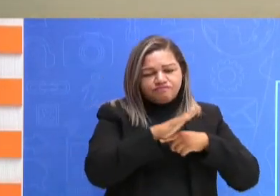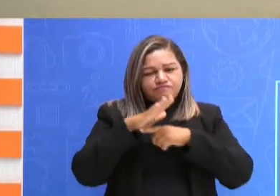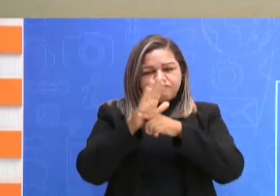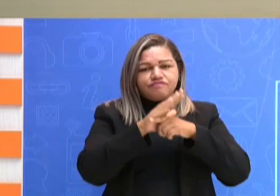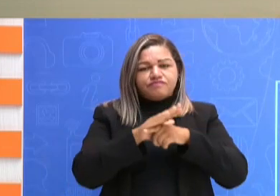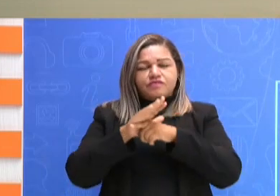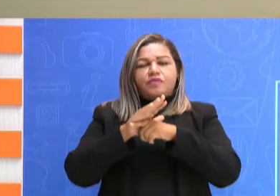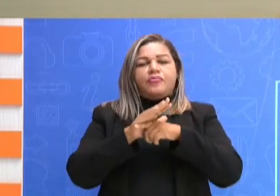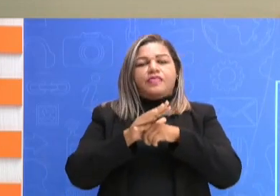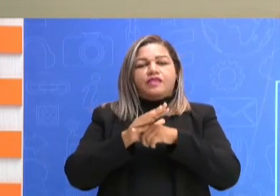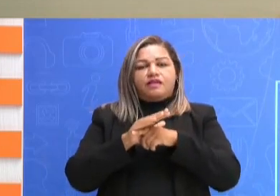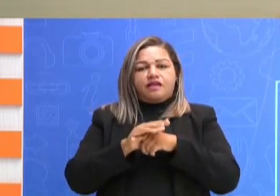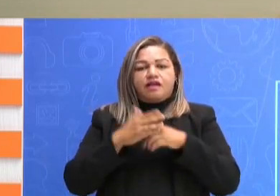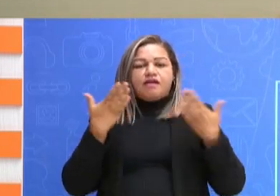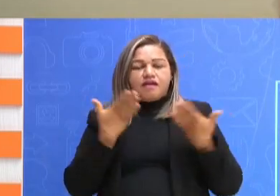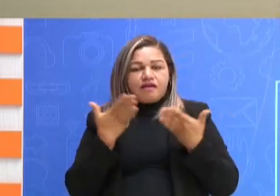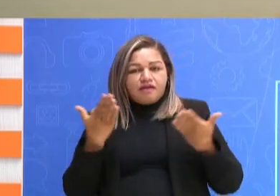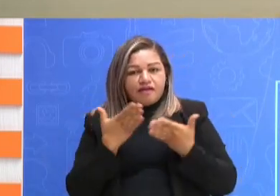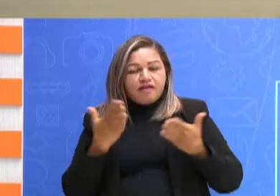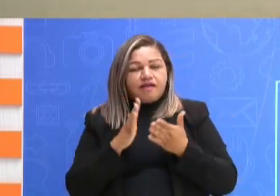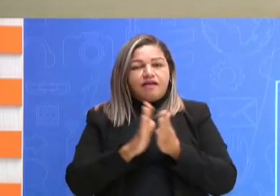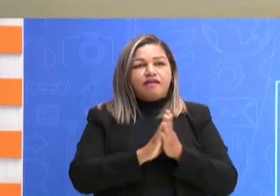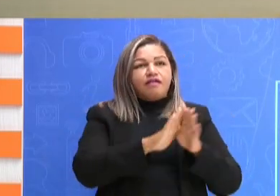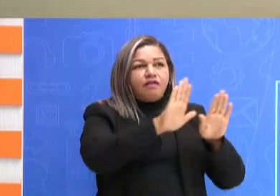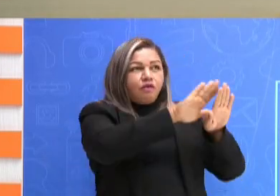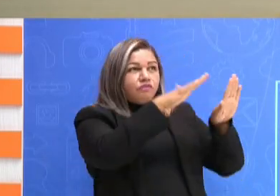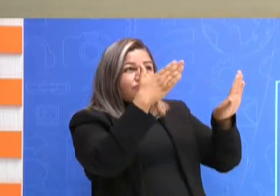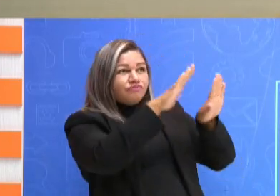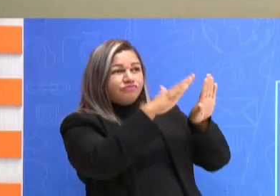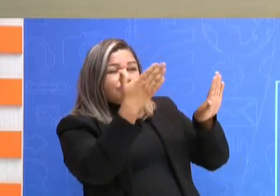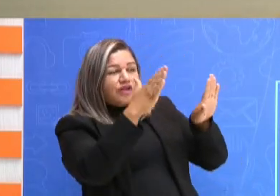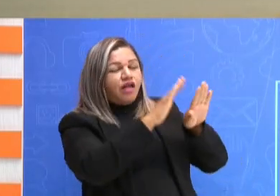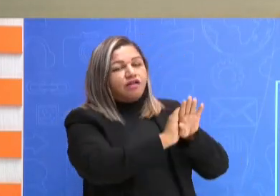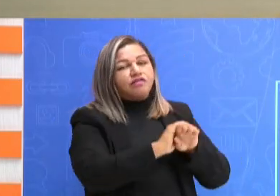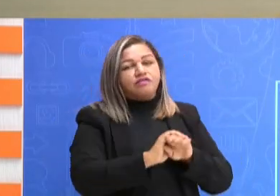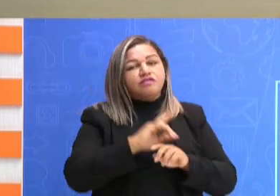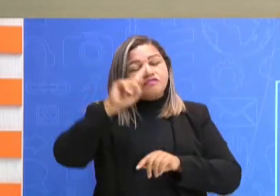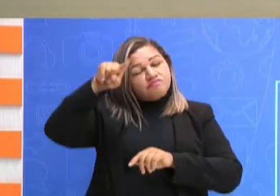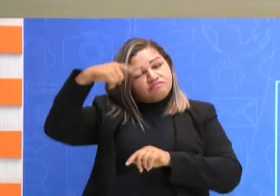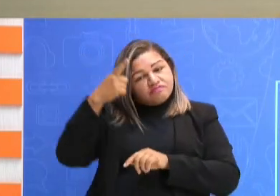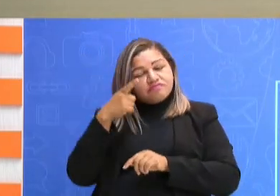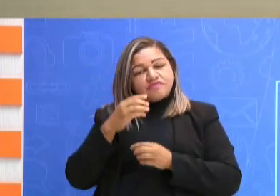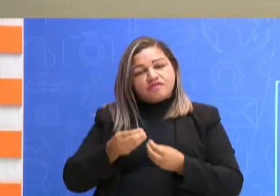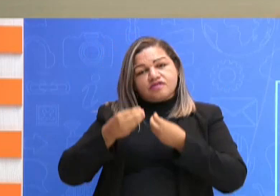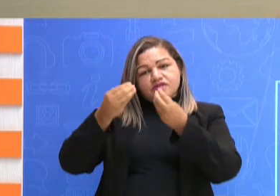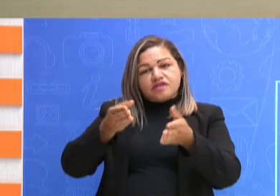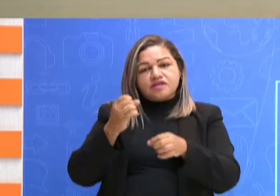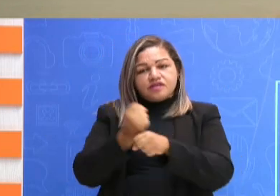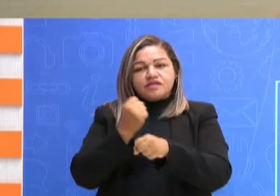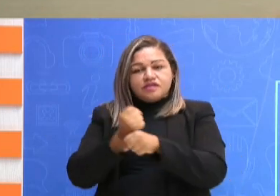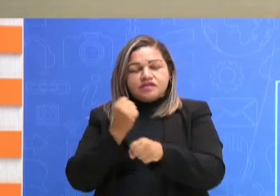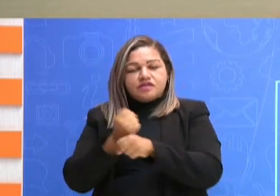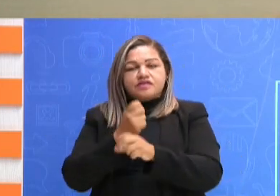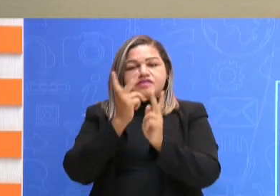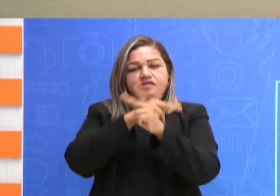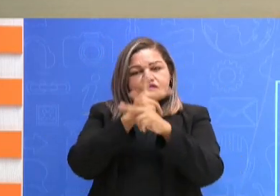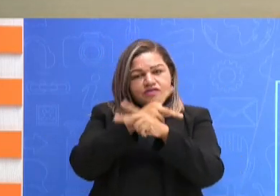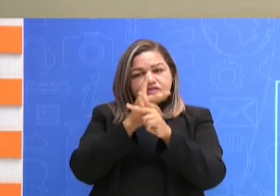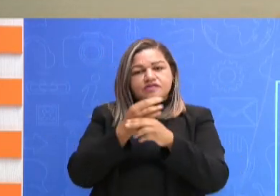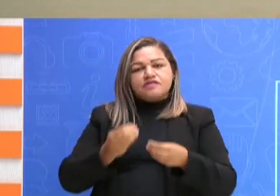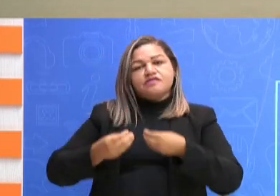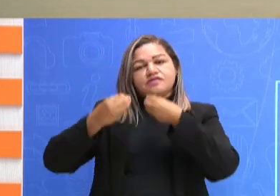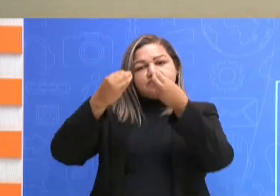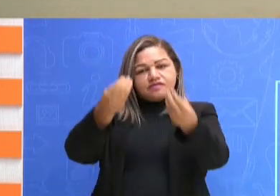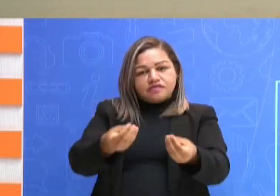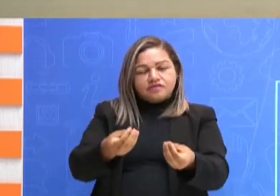as obras continuam, agora vamos começar a fachada. Eu acredito que logo, logo a gente está entregando, mas eu tenho certeza que esse ano o shopping de vocês